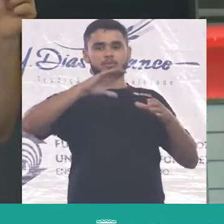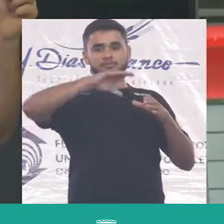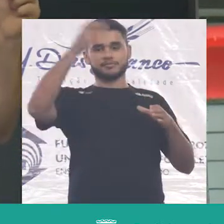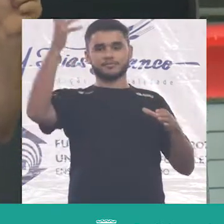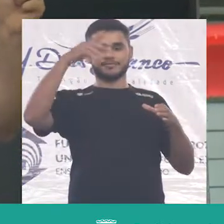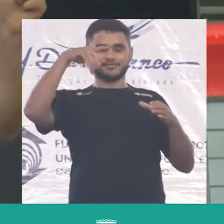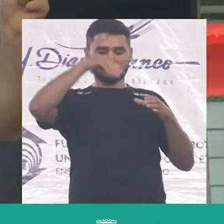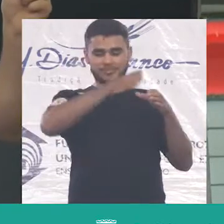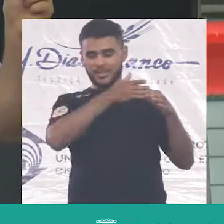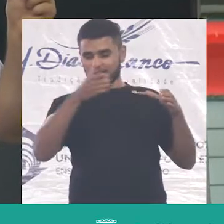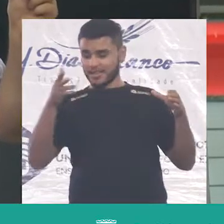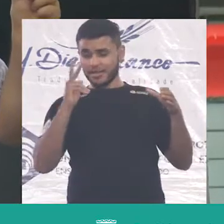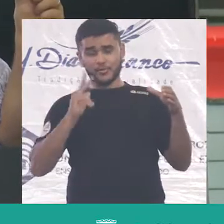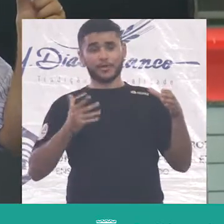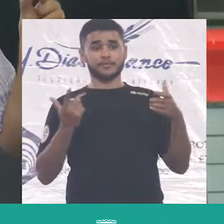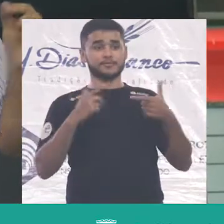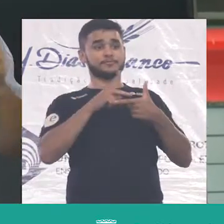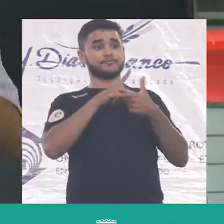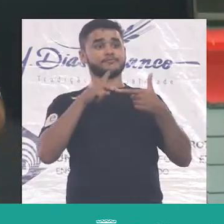B vezes C, o volume.